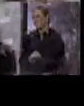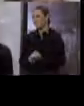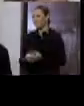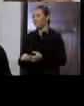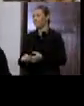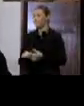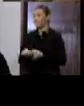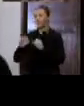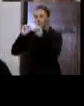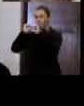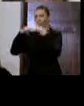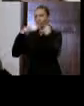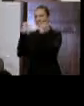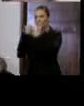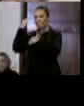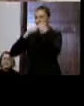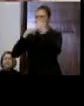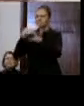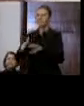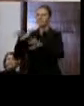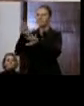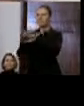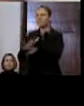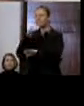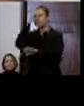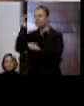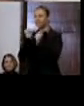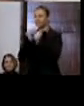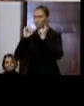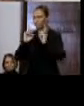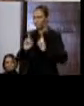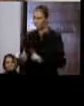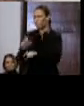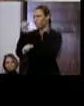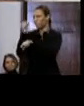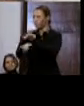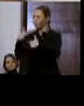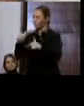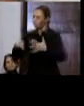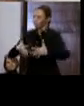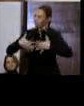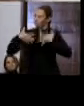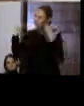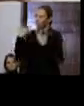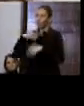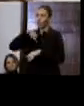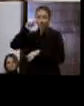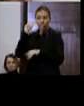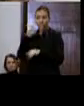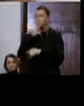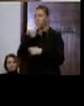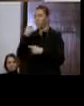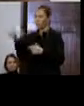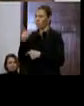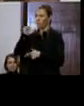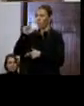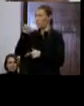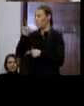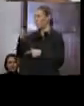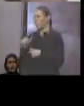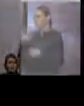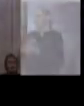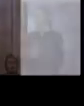O simpósio sobre inclusão da pessoa com deficiência no mercado de trabalho tem a honra em ouvir o Procurador-Geral de Justiça do Trabalho, Luiz